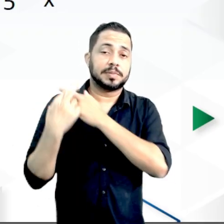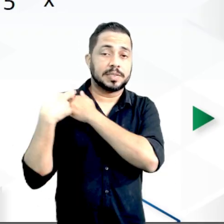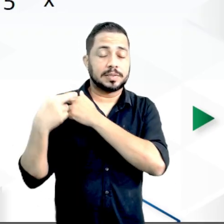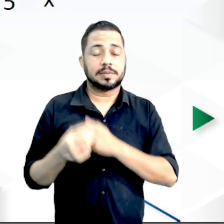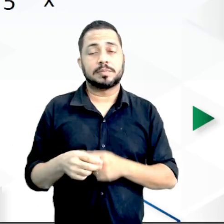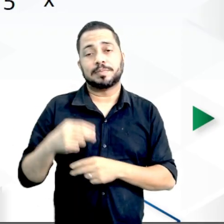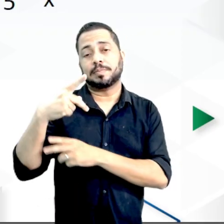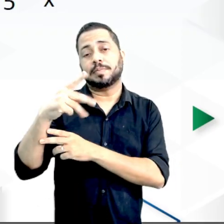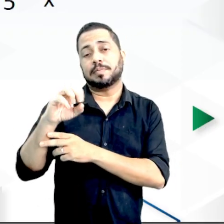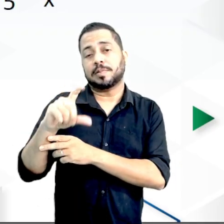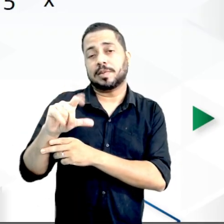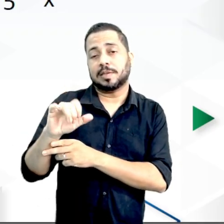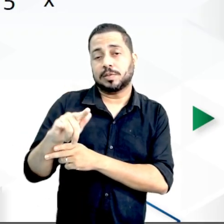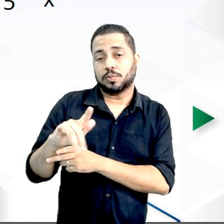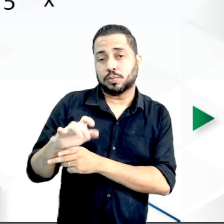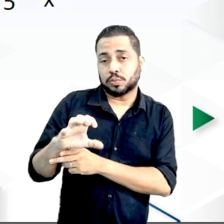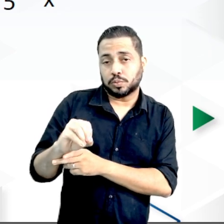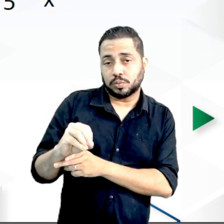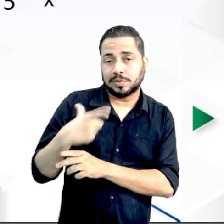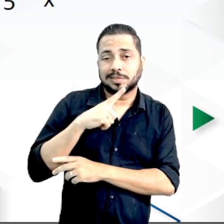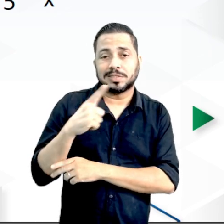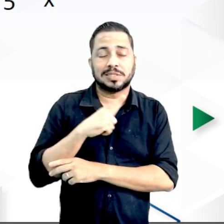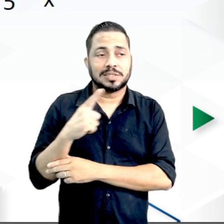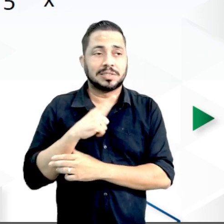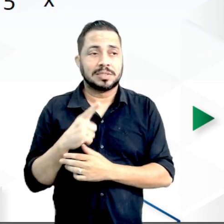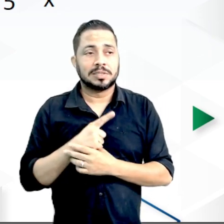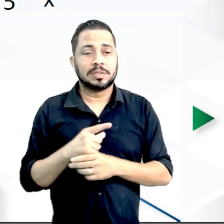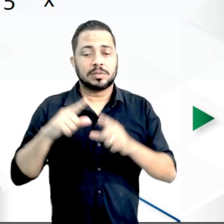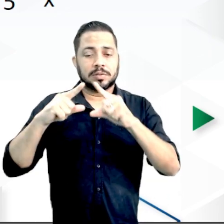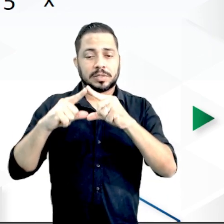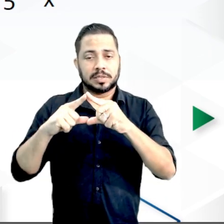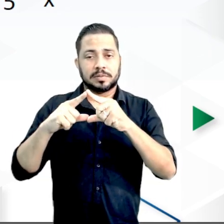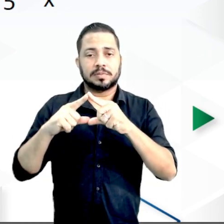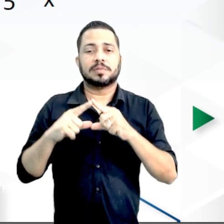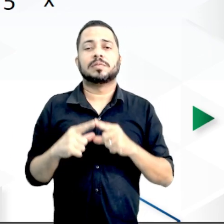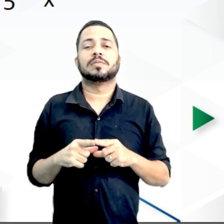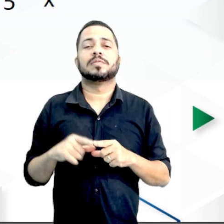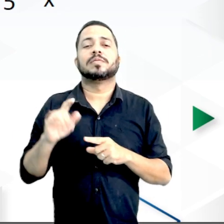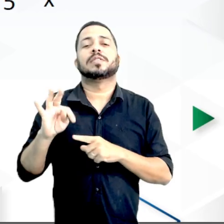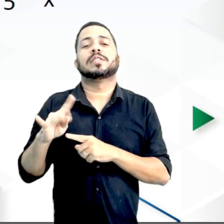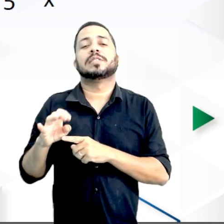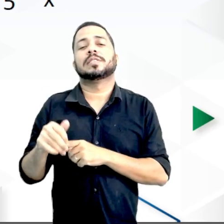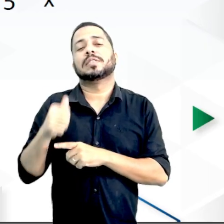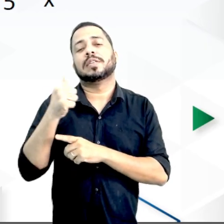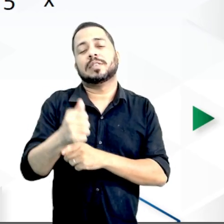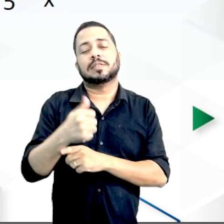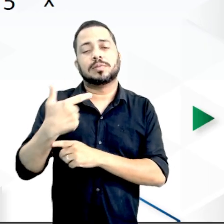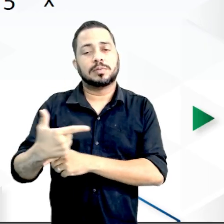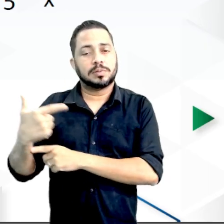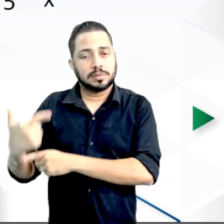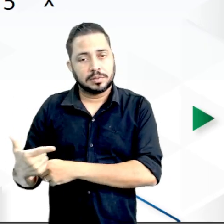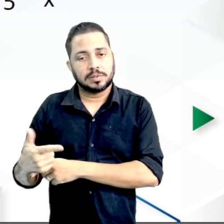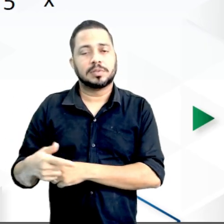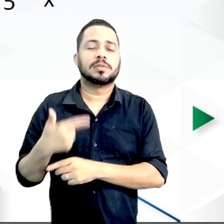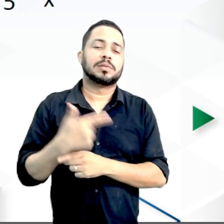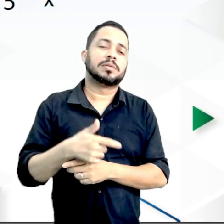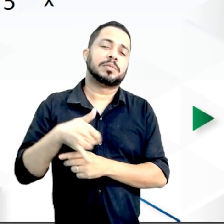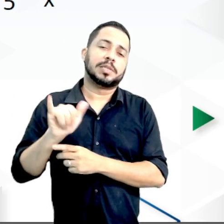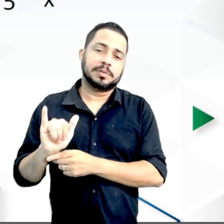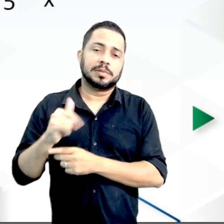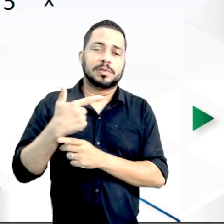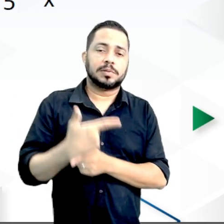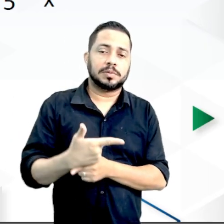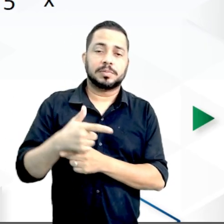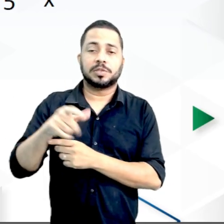polígono. Presta atenção, nós temos um triângulo com os vértices em A, 2, 2, 2 para Y, 2 para